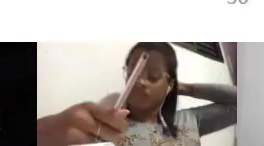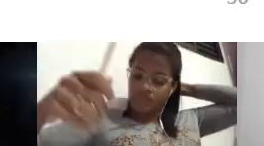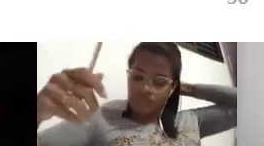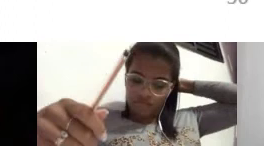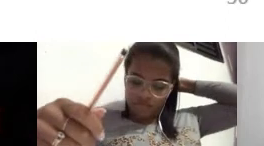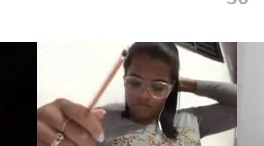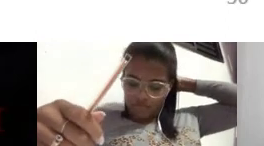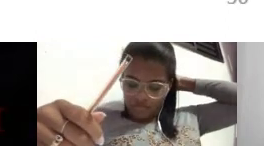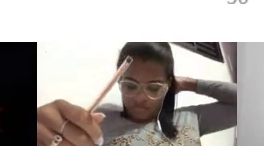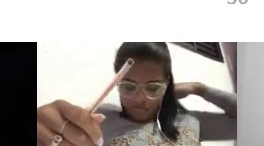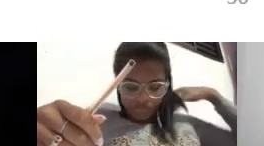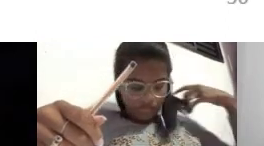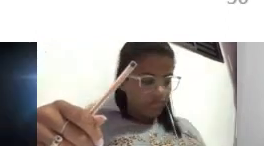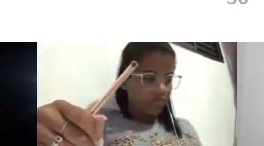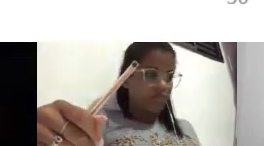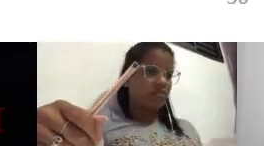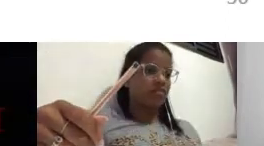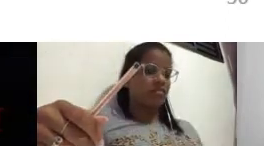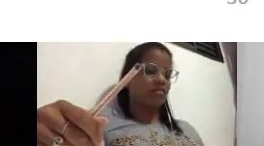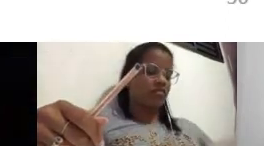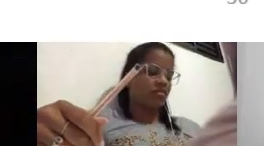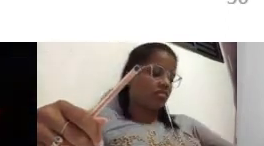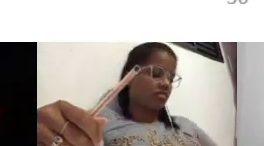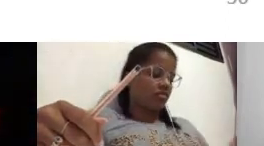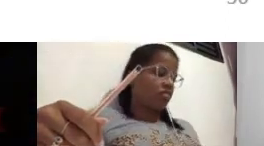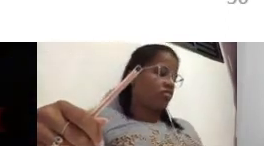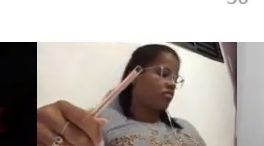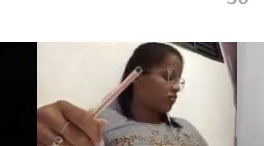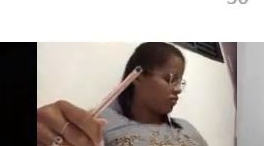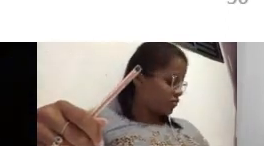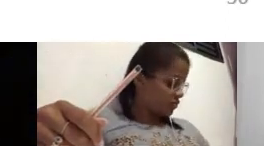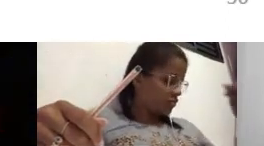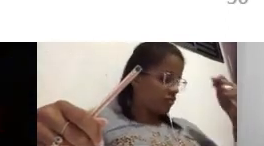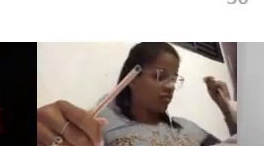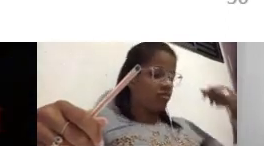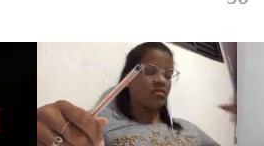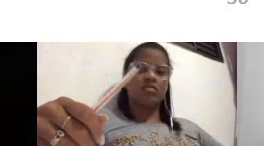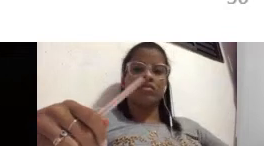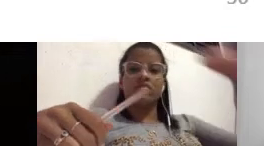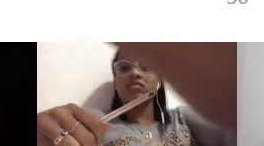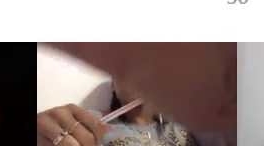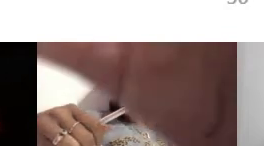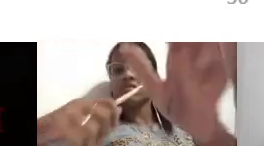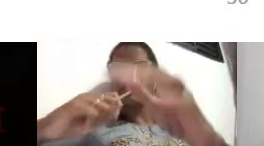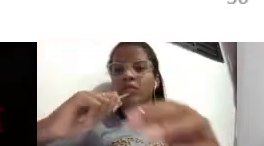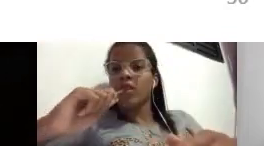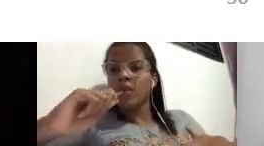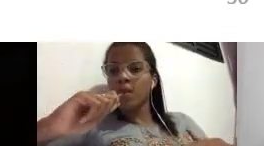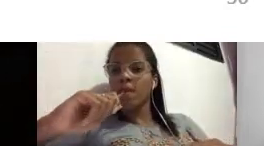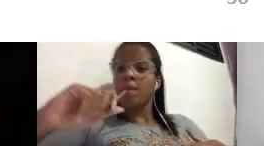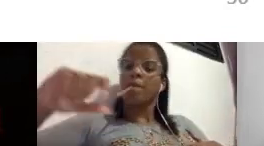no cérebro, no encéfalo, eu também não devo mexer, eu não devo entrar em contato com as vísceras da